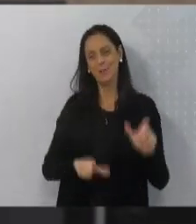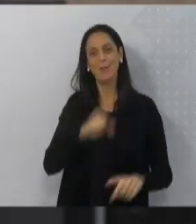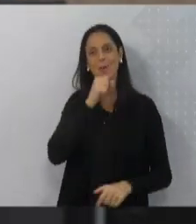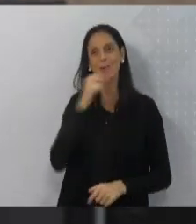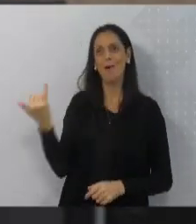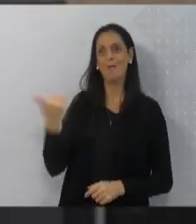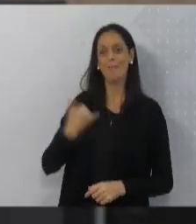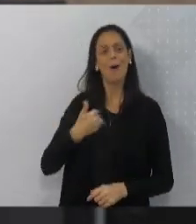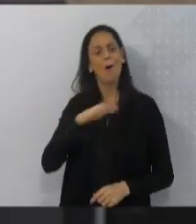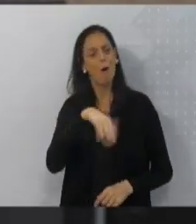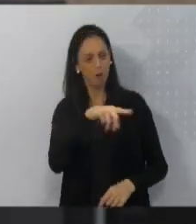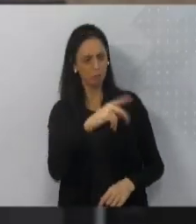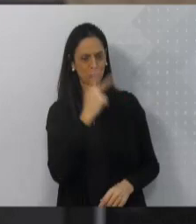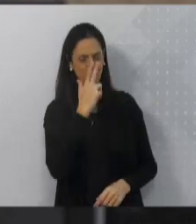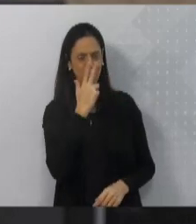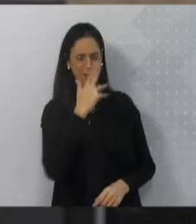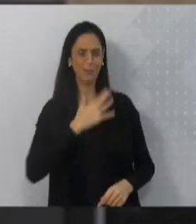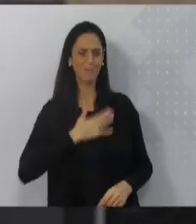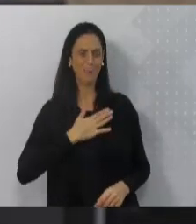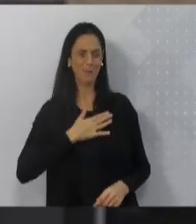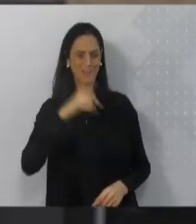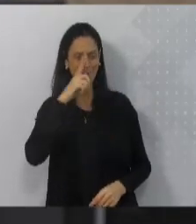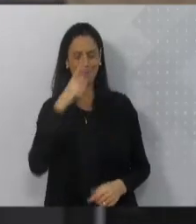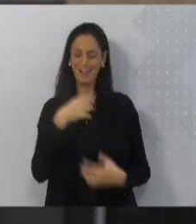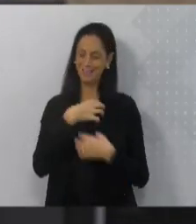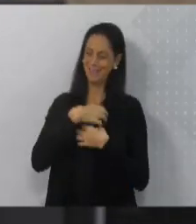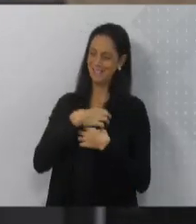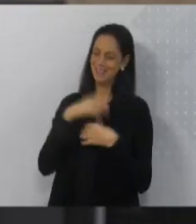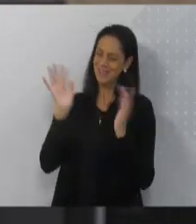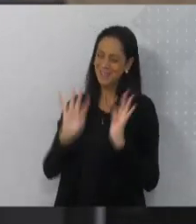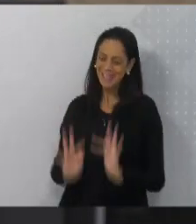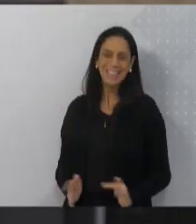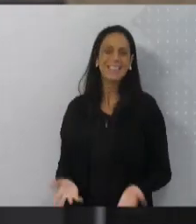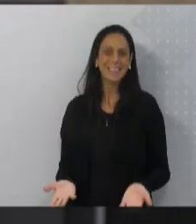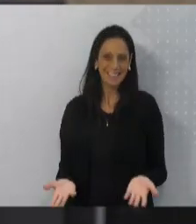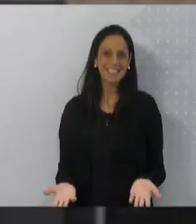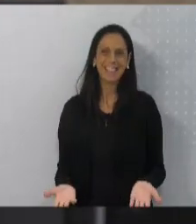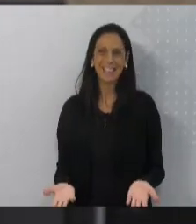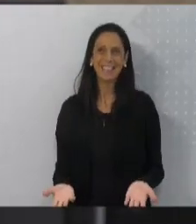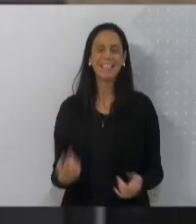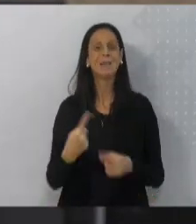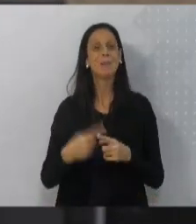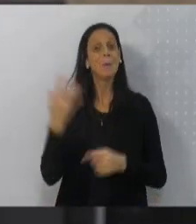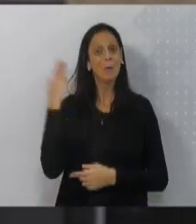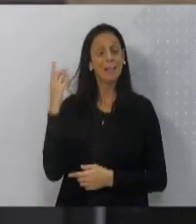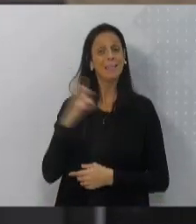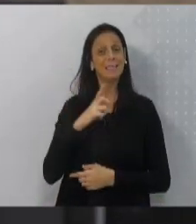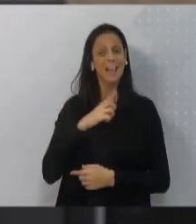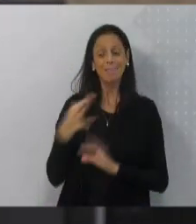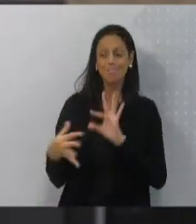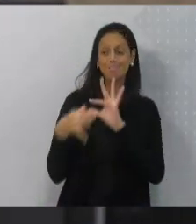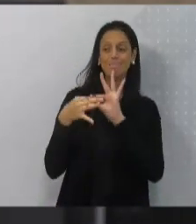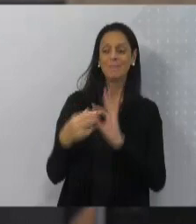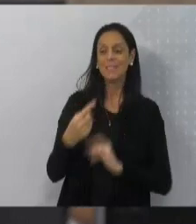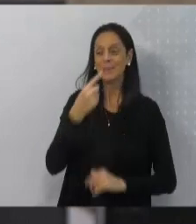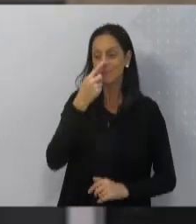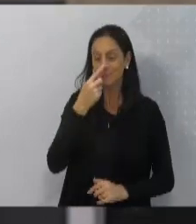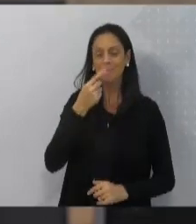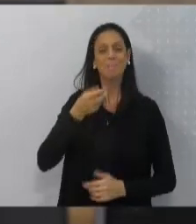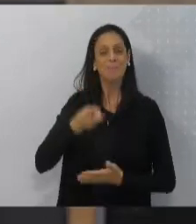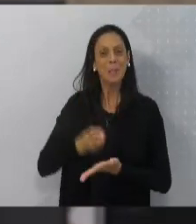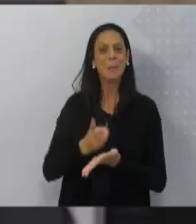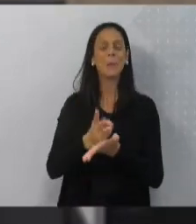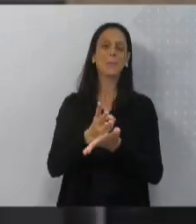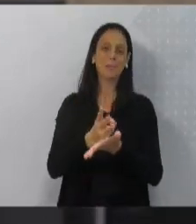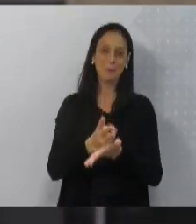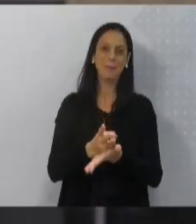sou uma mãe para eles. E a gente fica feliz porque os vínculos que a gente faz ali é para a vida toda, né?